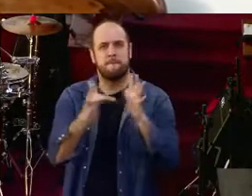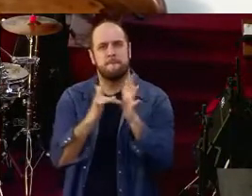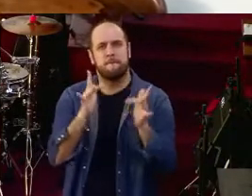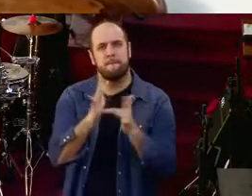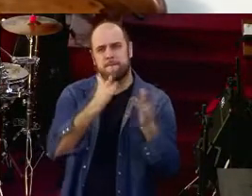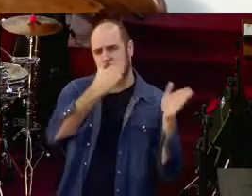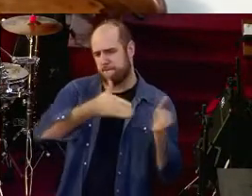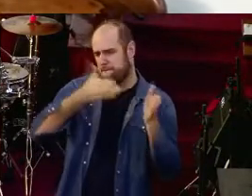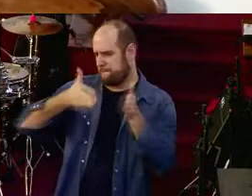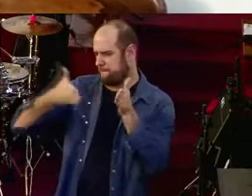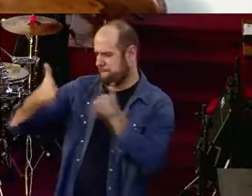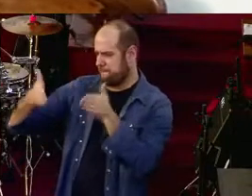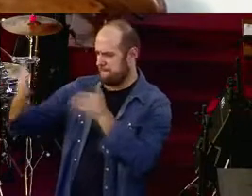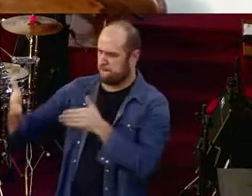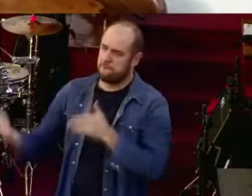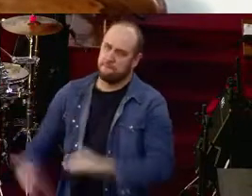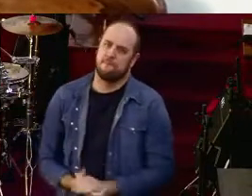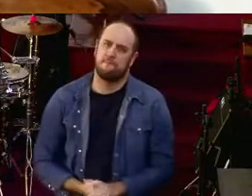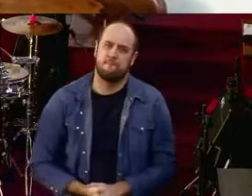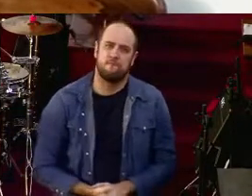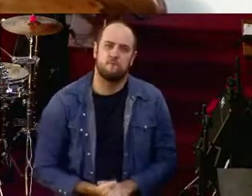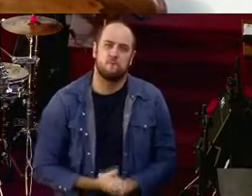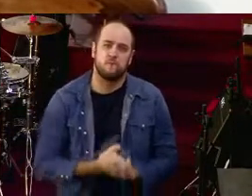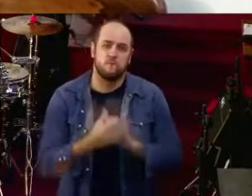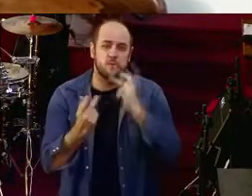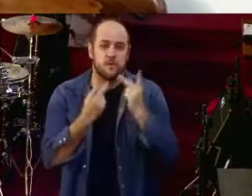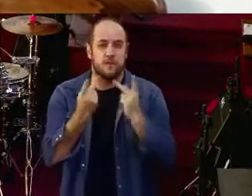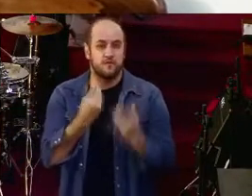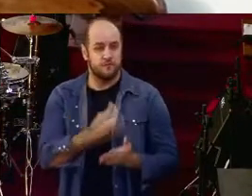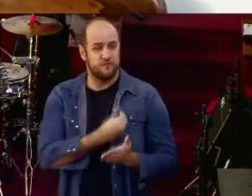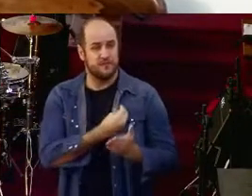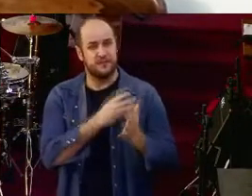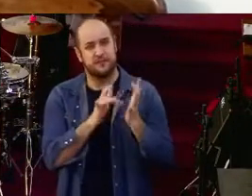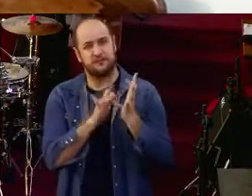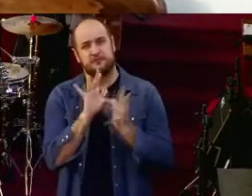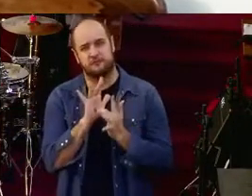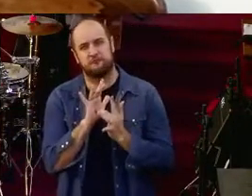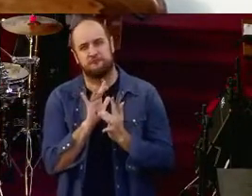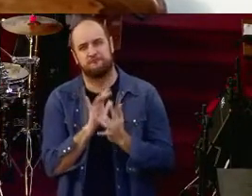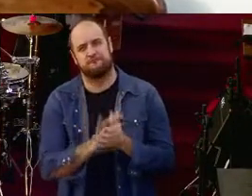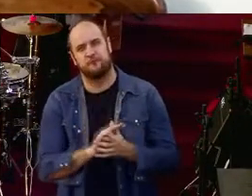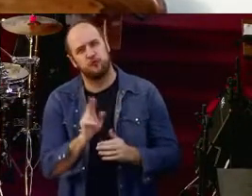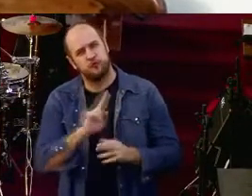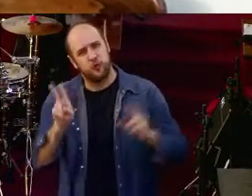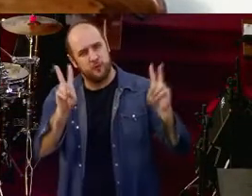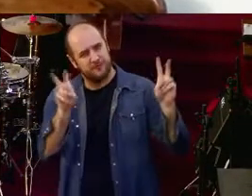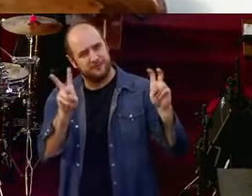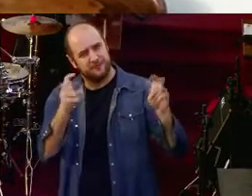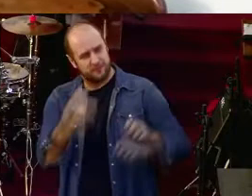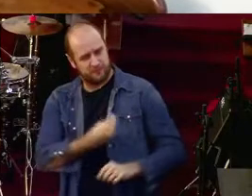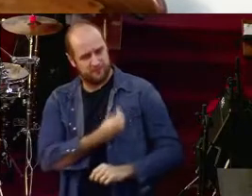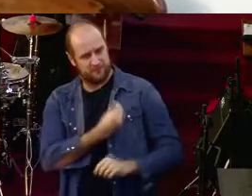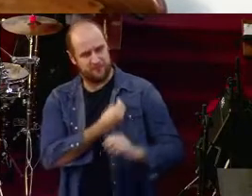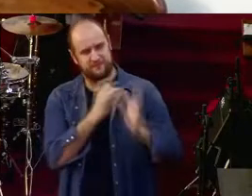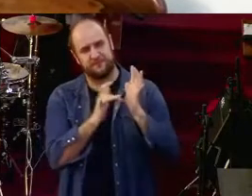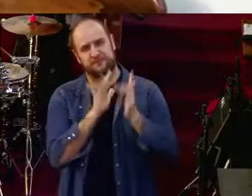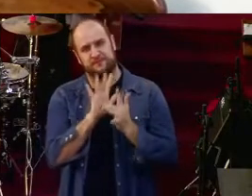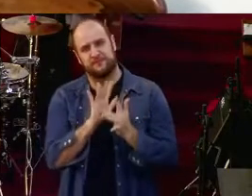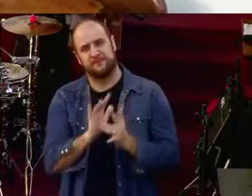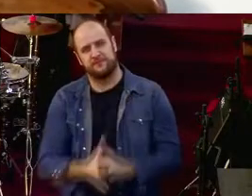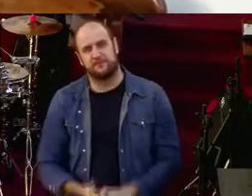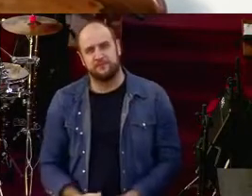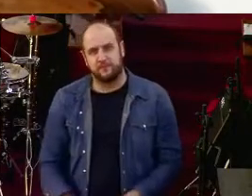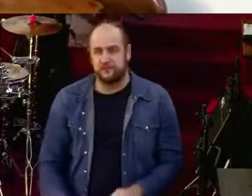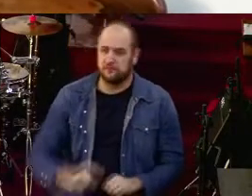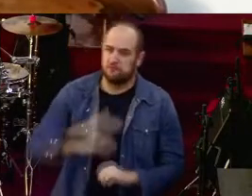Jesus. Nós chamamos essa série de A Vida de Jesus. Faremos essa série de maneira intercalada, não